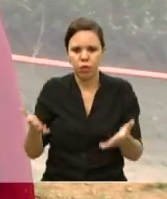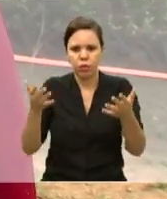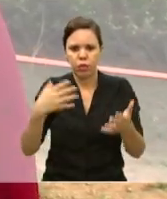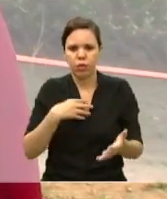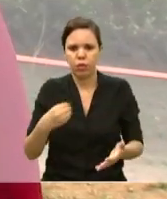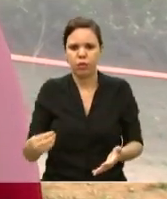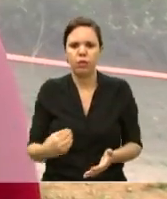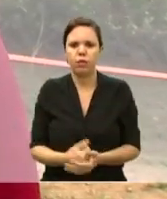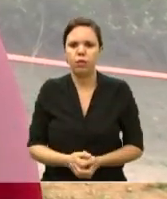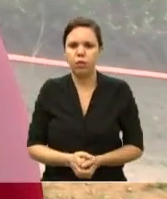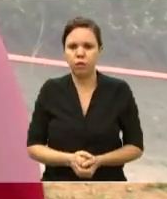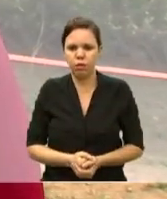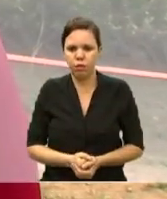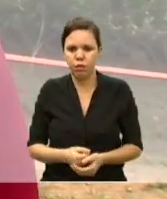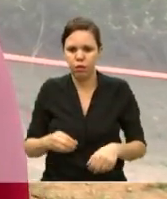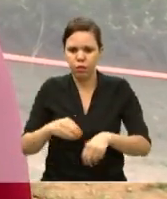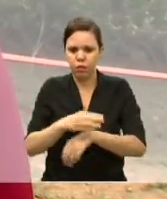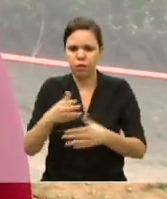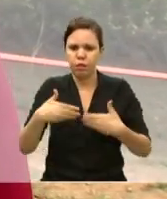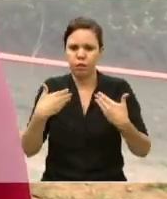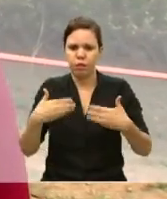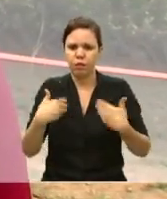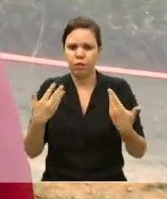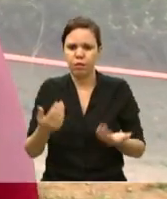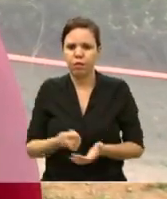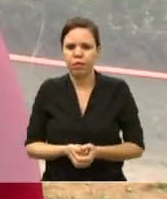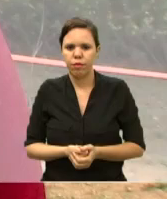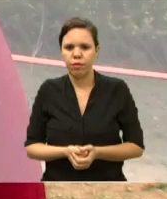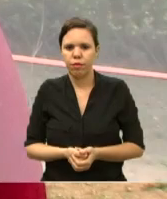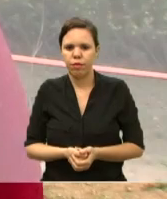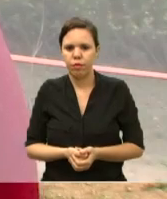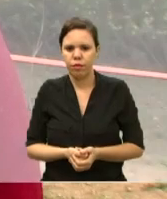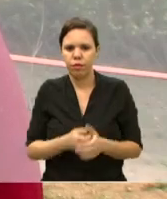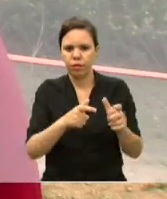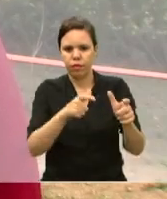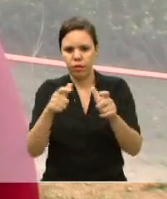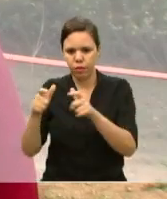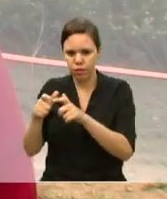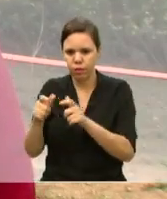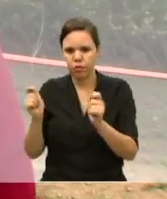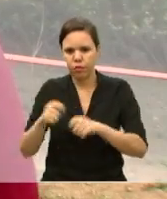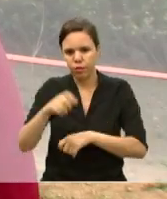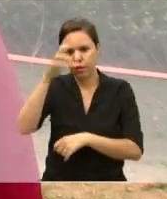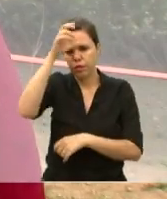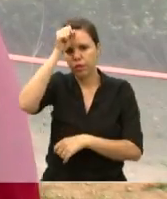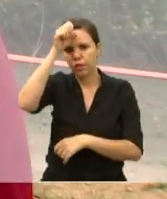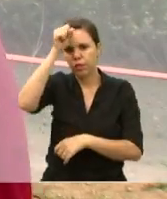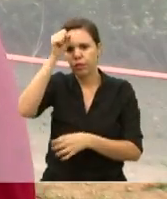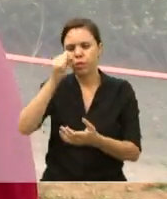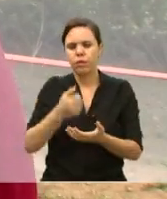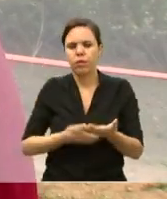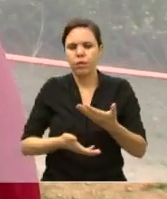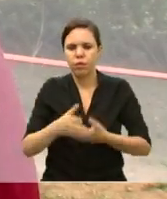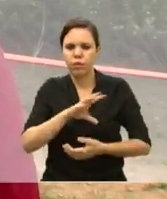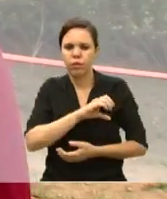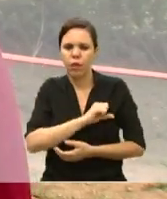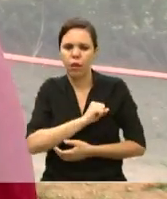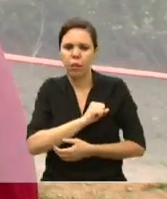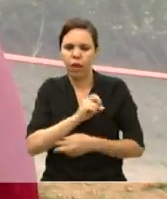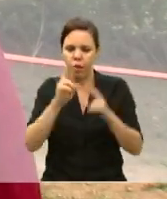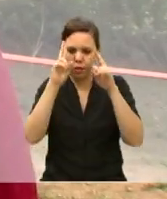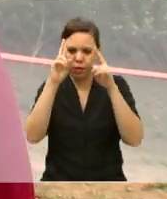isso aos meus filhos me trouxe uma alegria muito grande, né? É um ambiente que eles aprendem a amar a